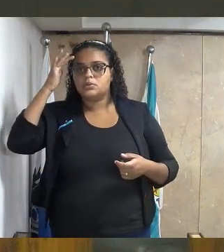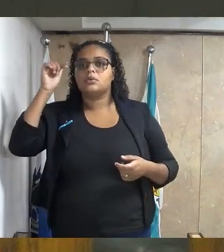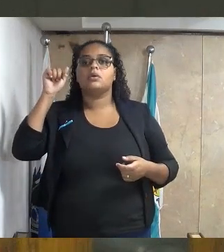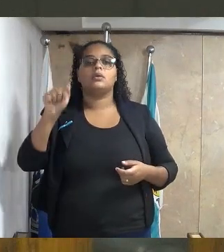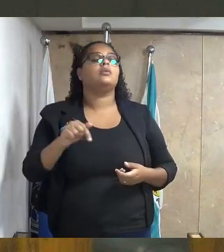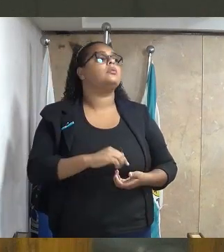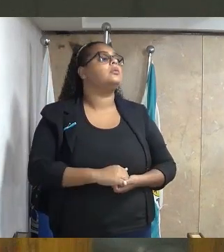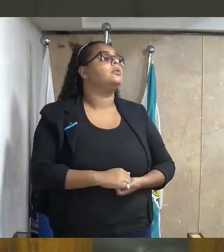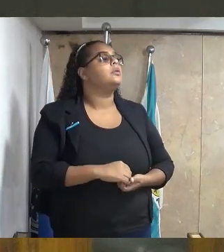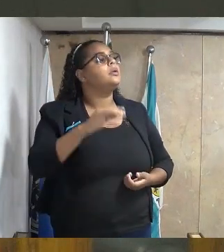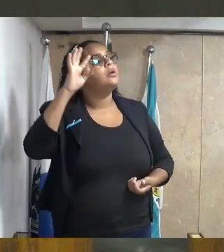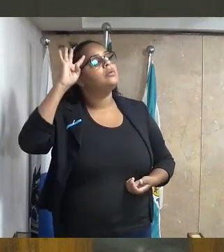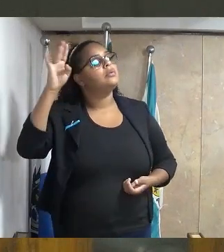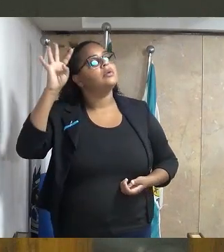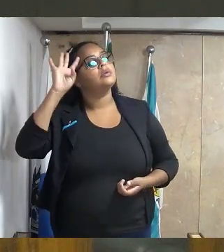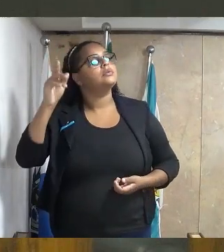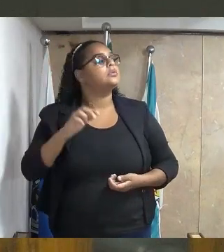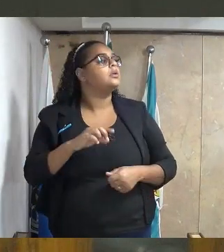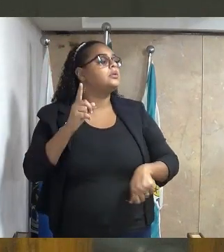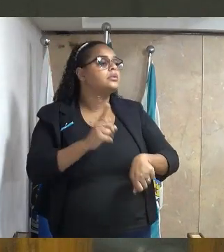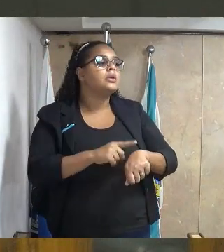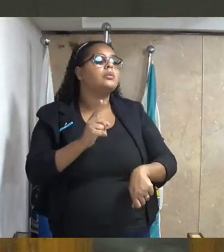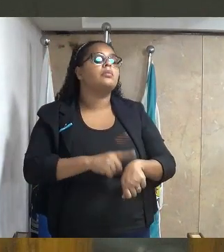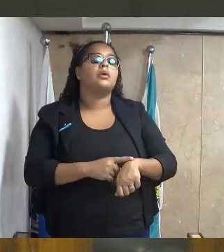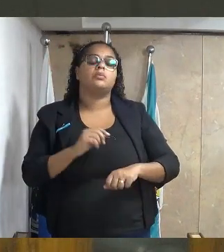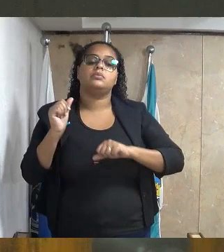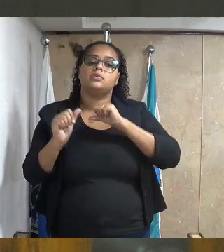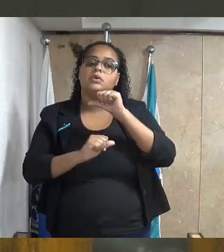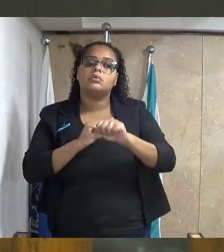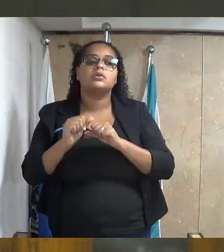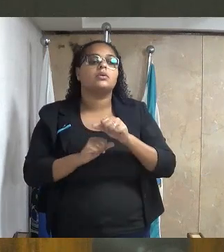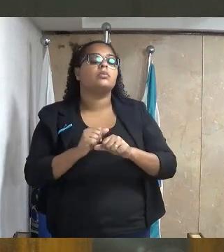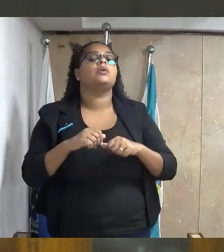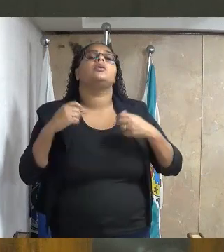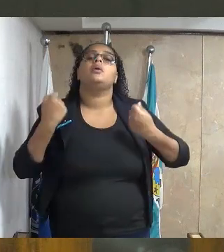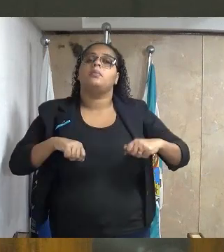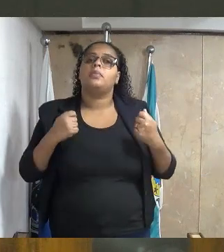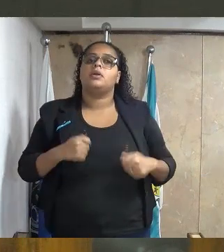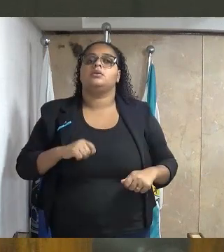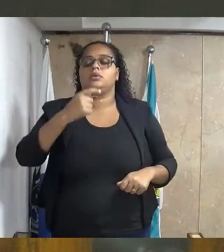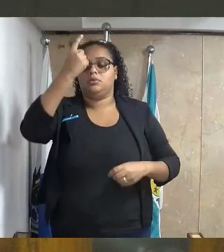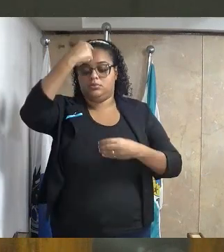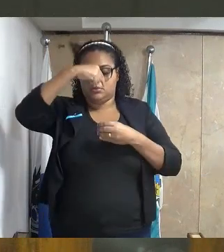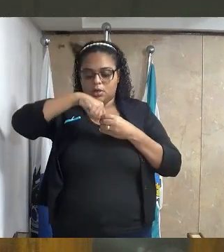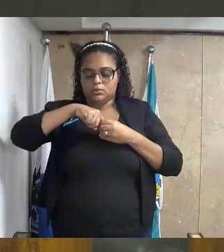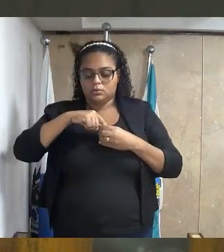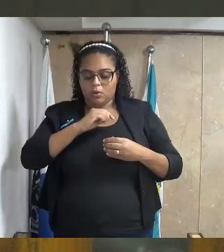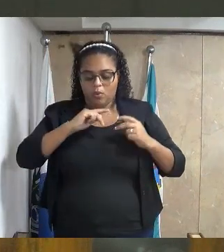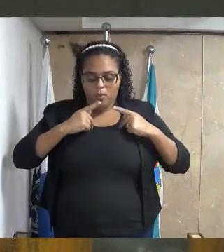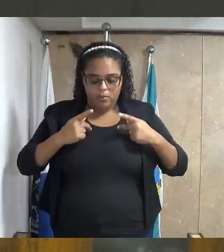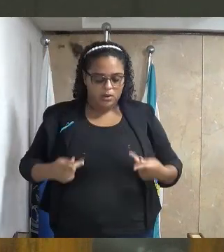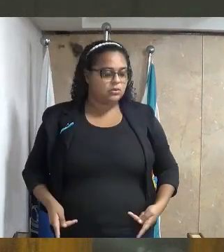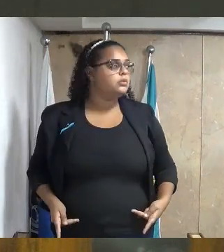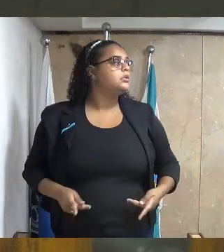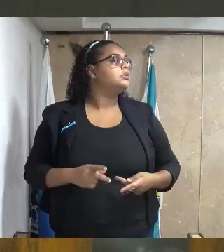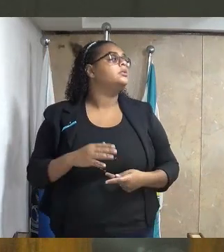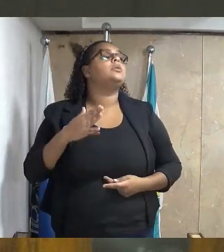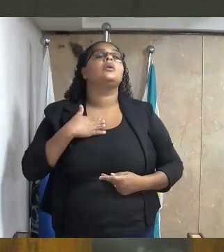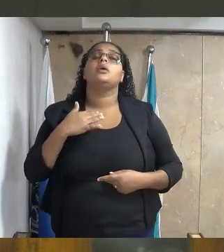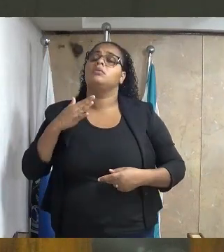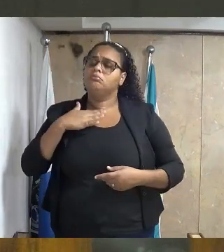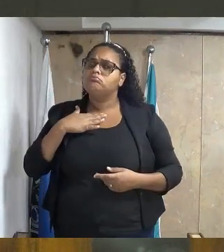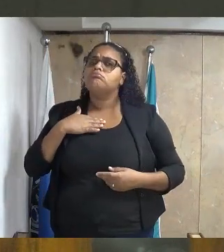de reflexão, há tempo para a mudança, e a mudança ela tem que vir do ser humano. E eu